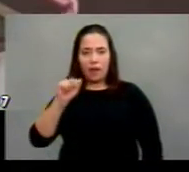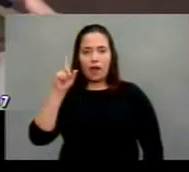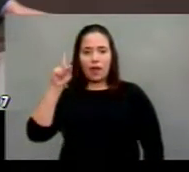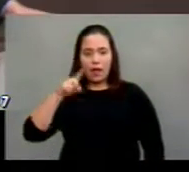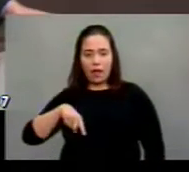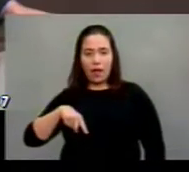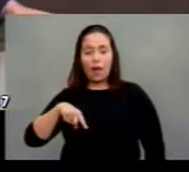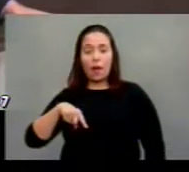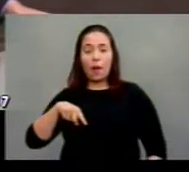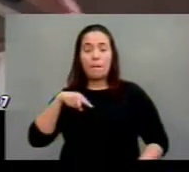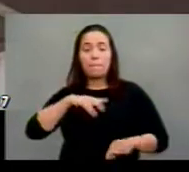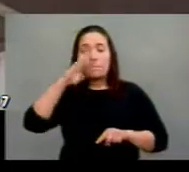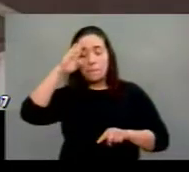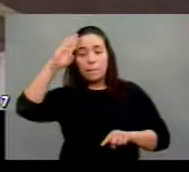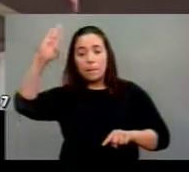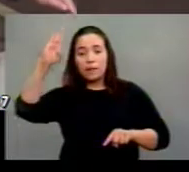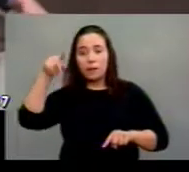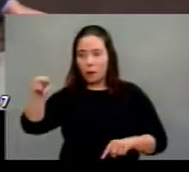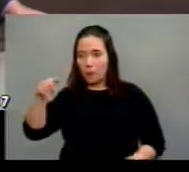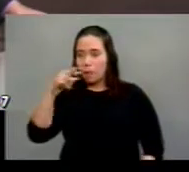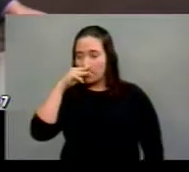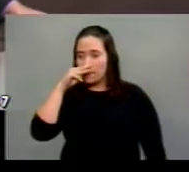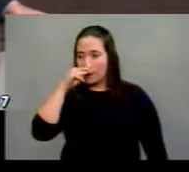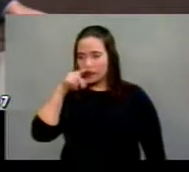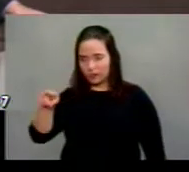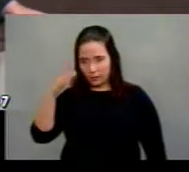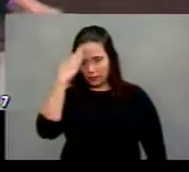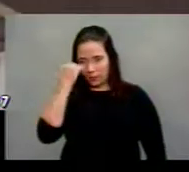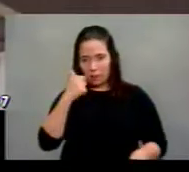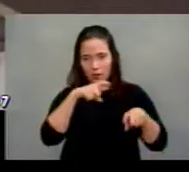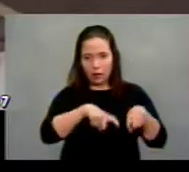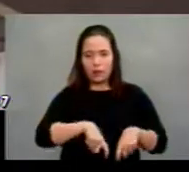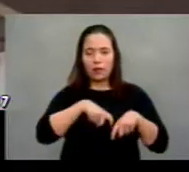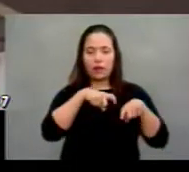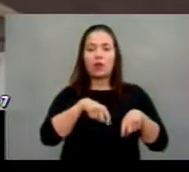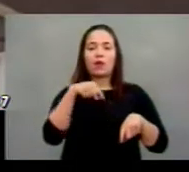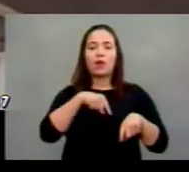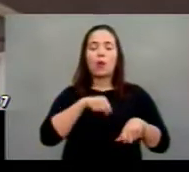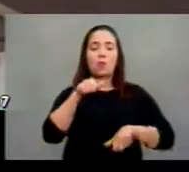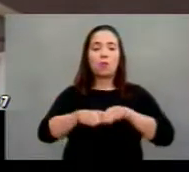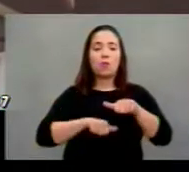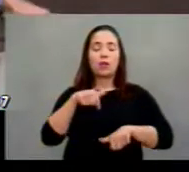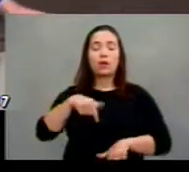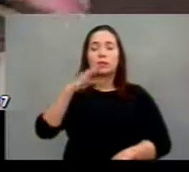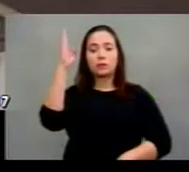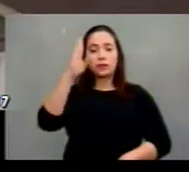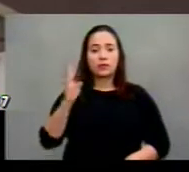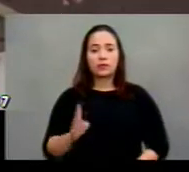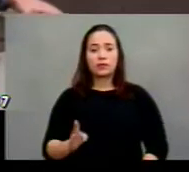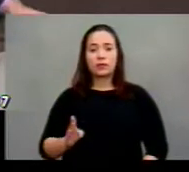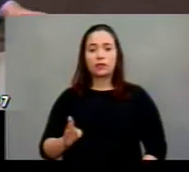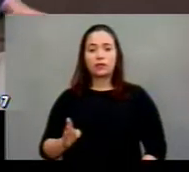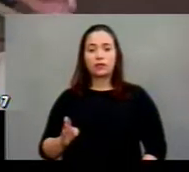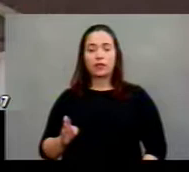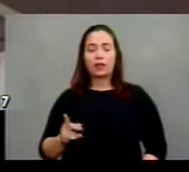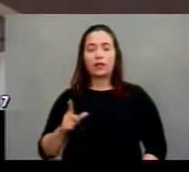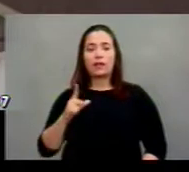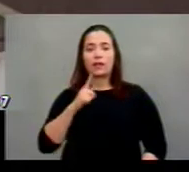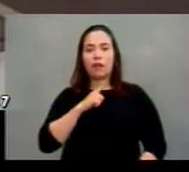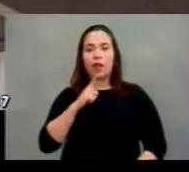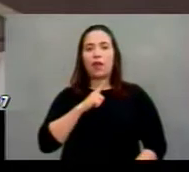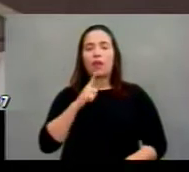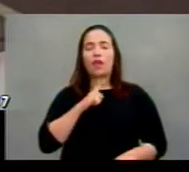princípio do capitalismo. O deputado Moisés, que é trabalhador rural, sabe disso. Reforma agrária no Brasil parece que virou agenda social. É